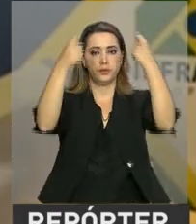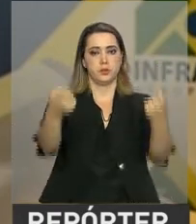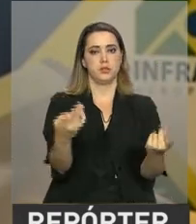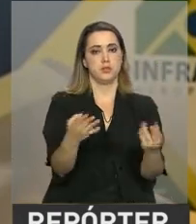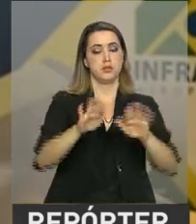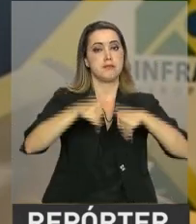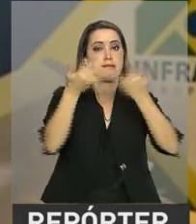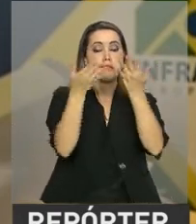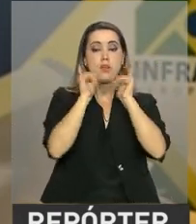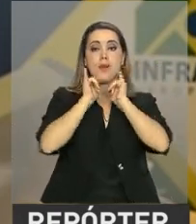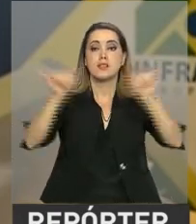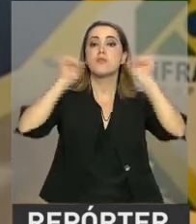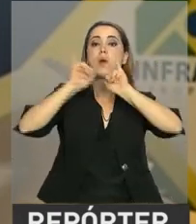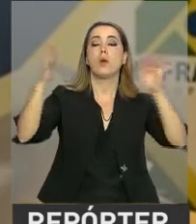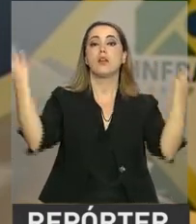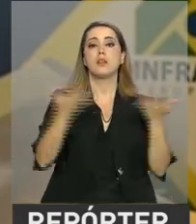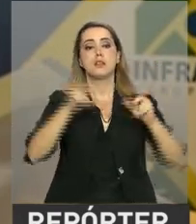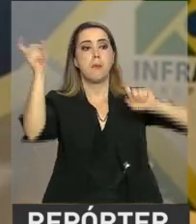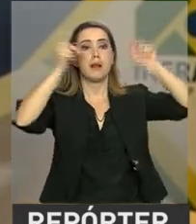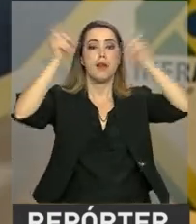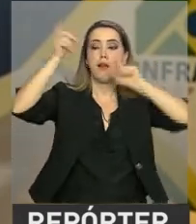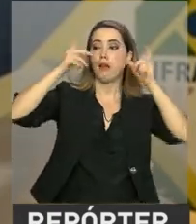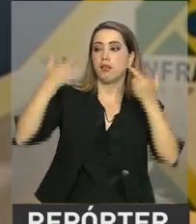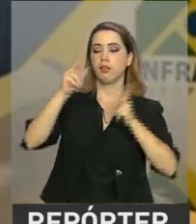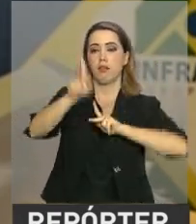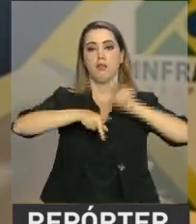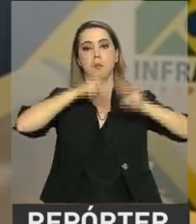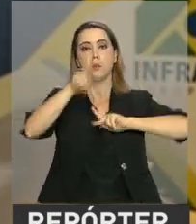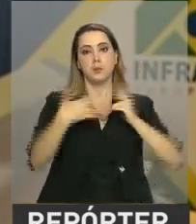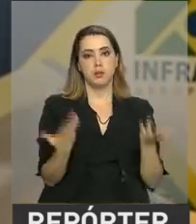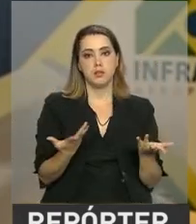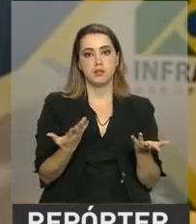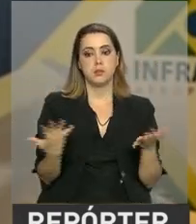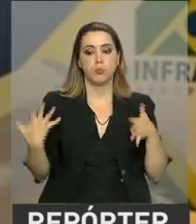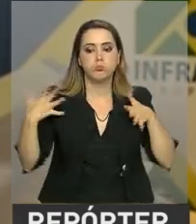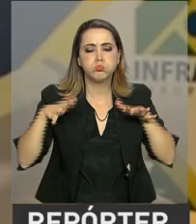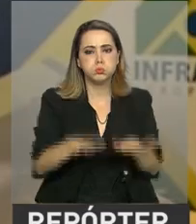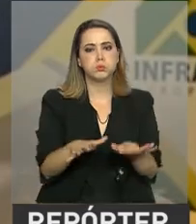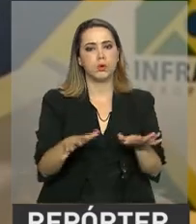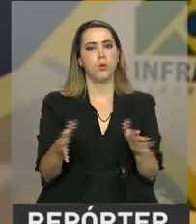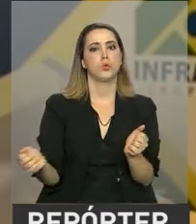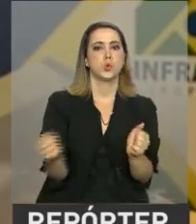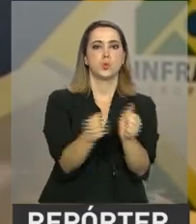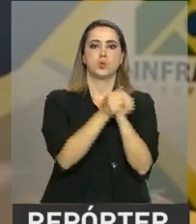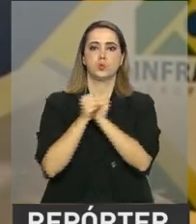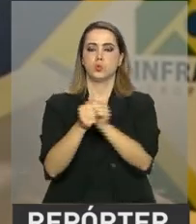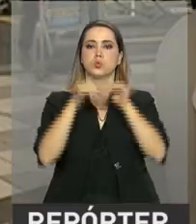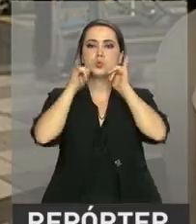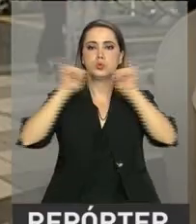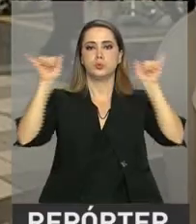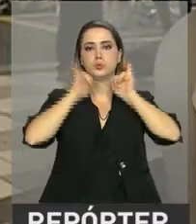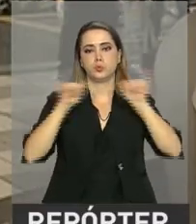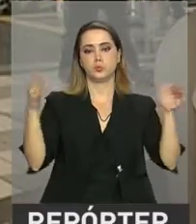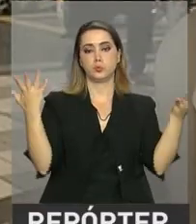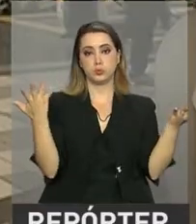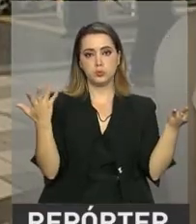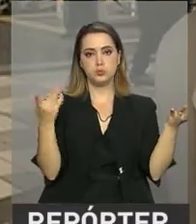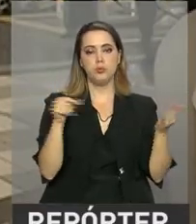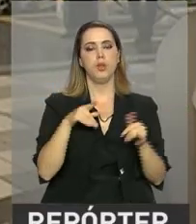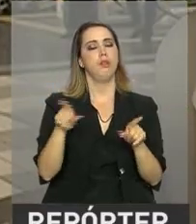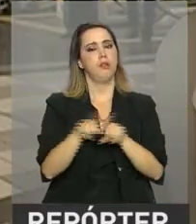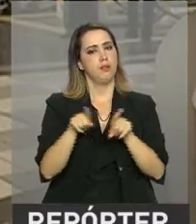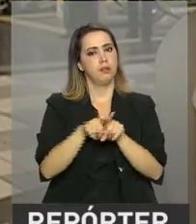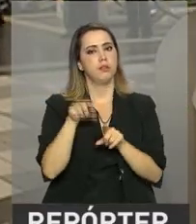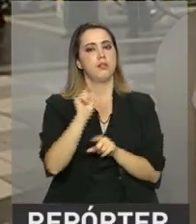então, essa campanha é para despertar realmente a população e engajar nessa campanha que é muito importante para nós. A campanha tem ainda